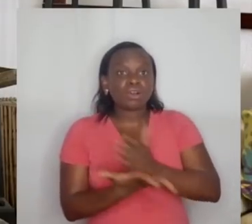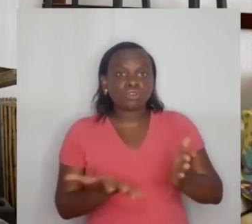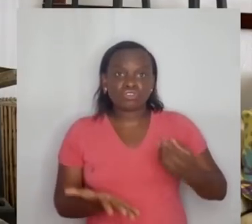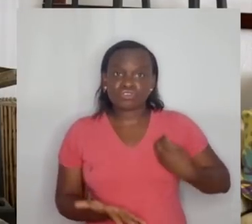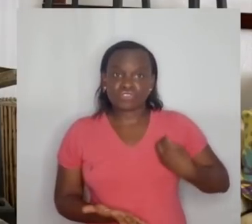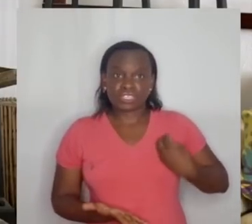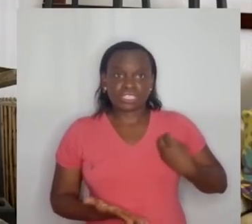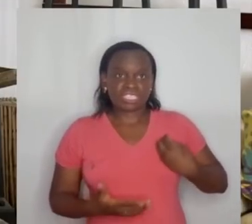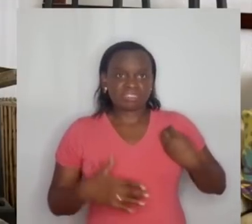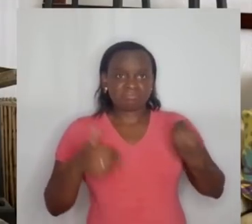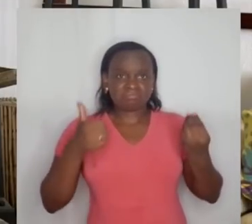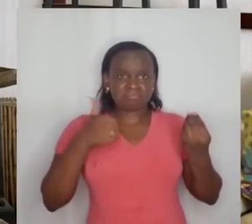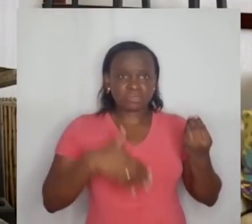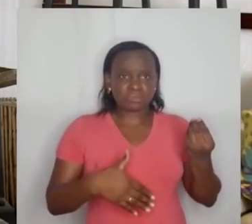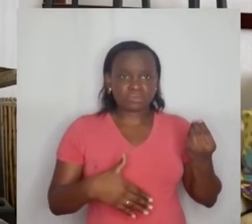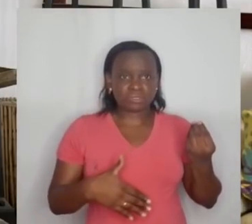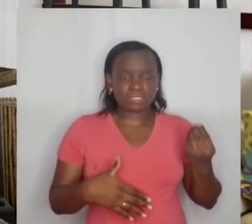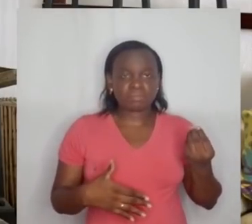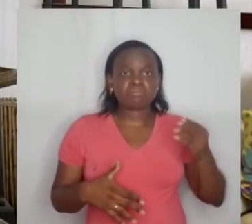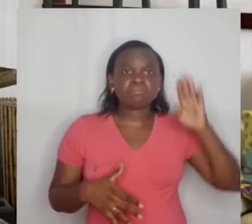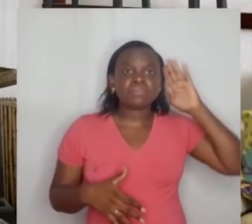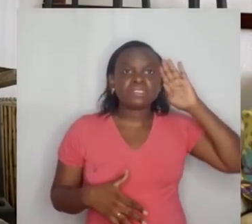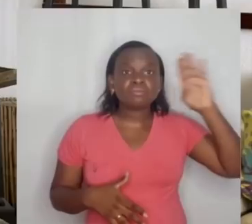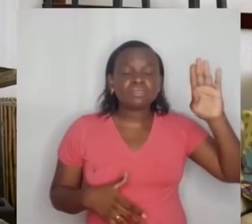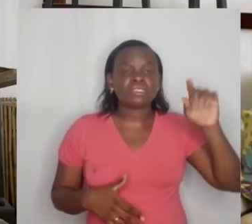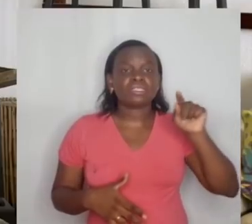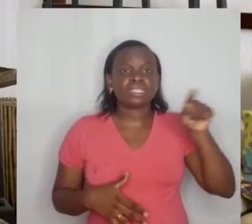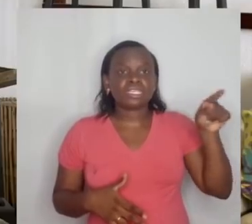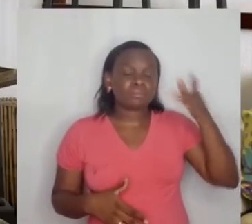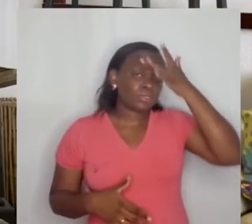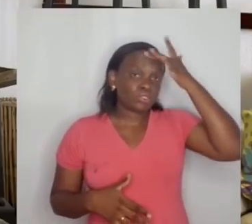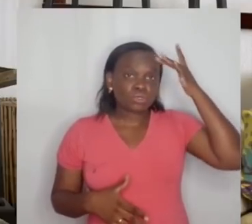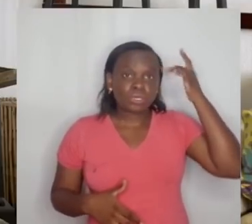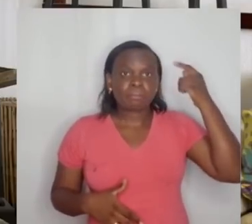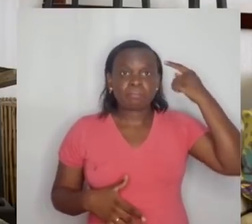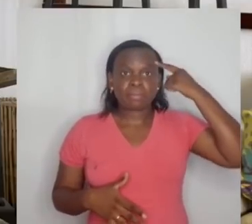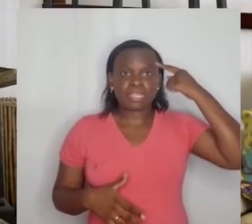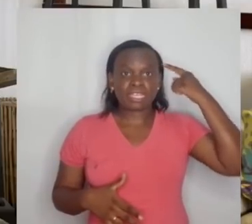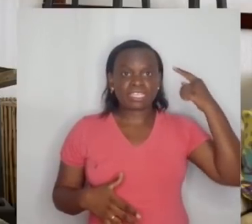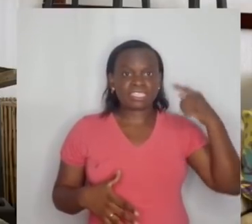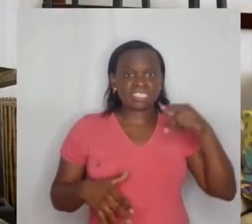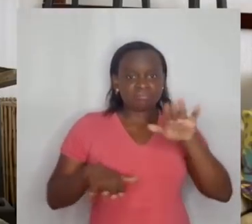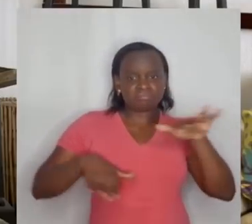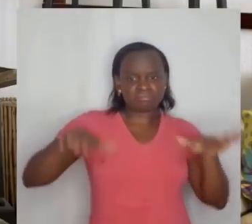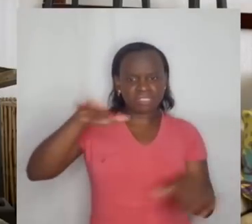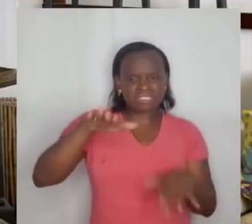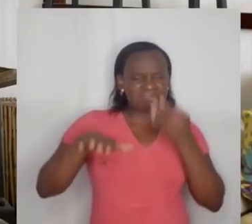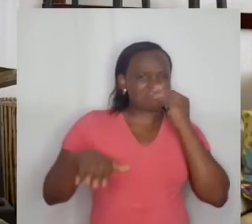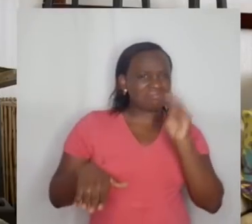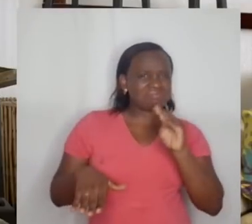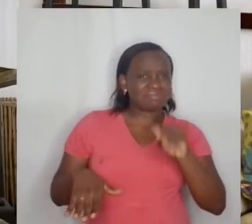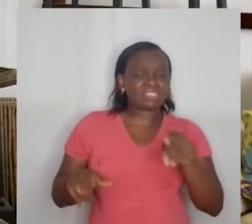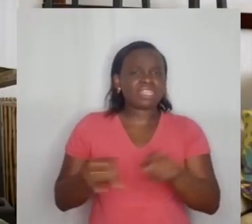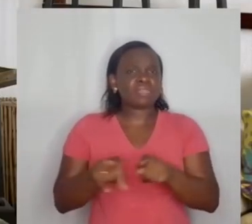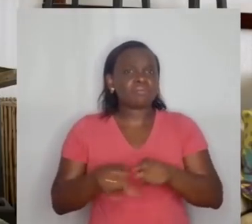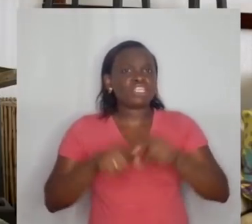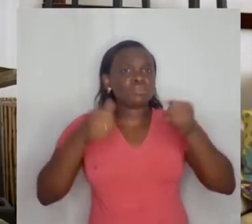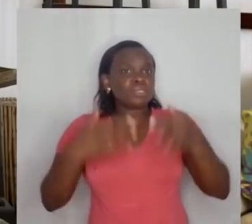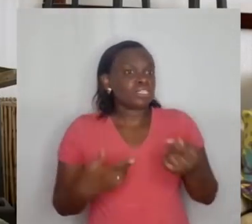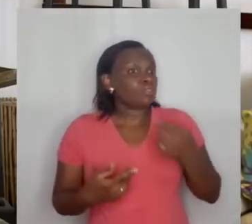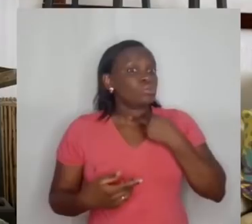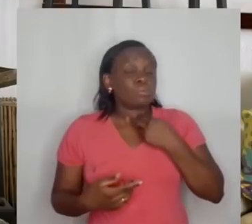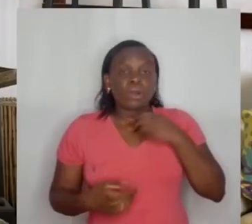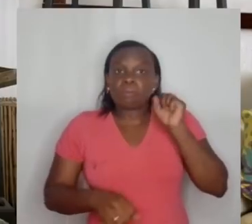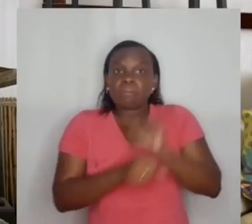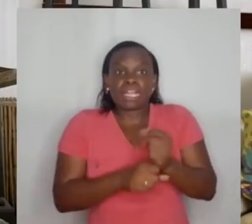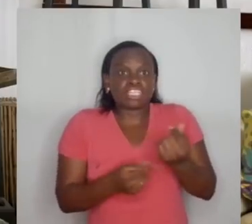alguns a vida vale pouco, especialmente para aqueles que ignoram as desigualdades e defendem que a economia